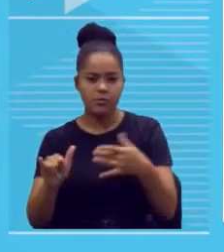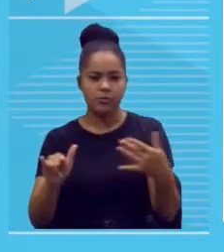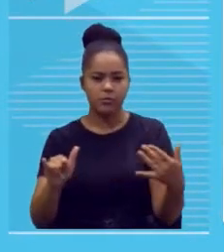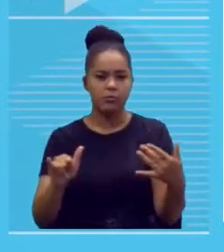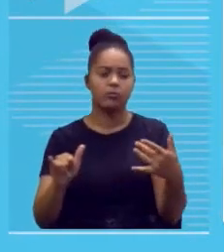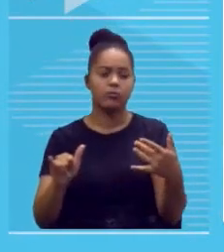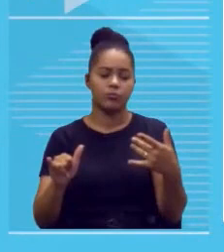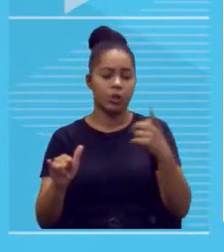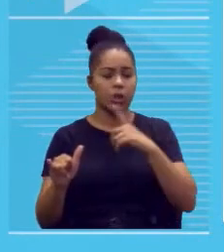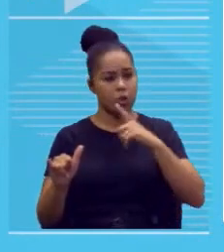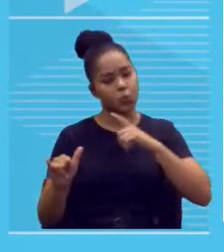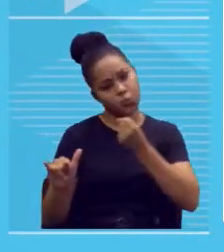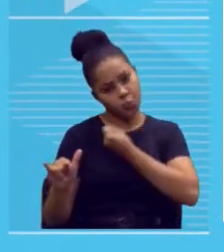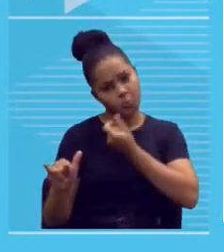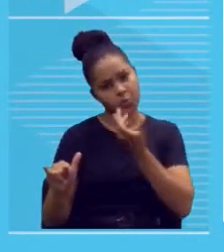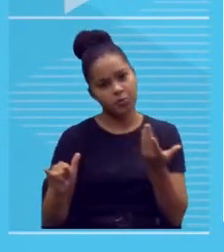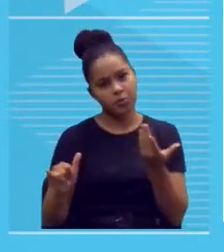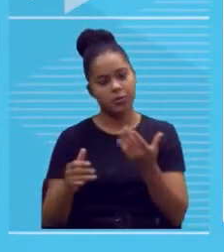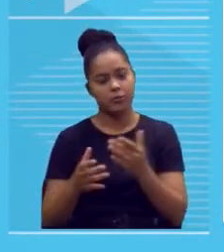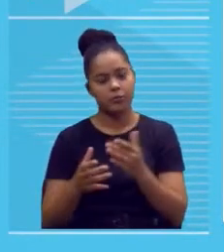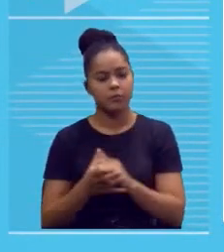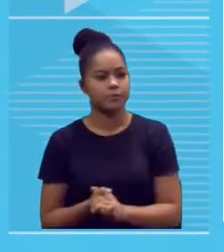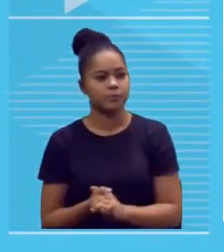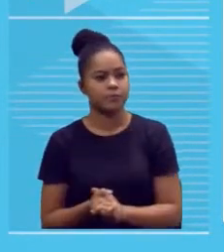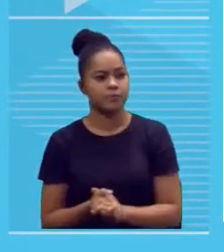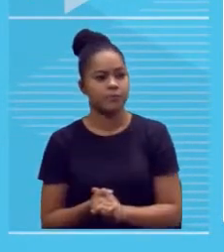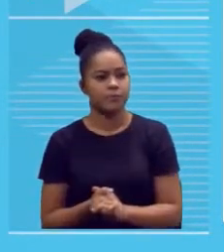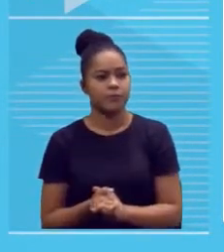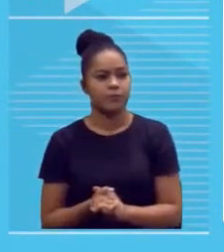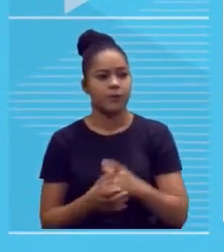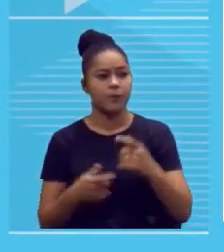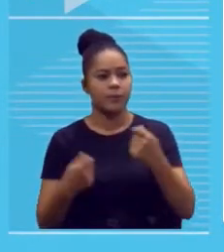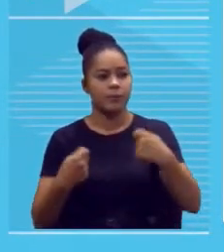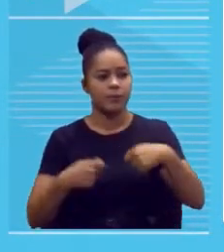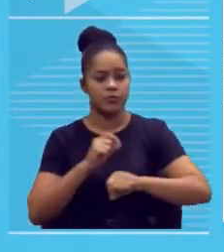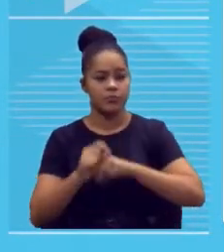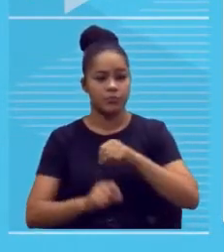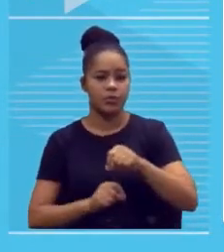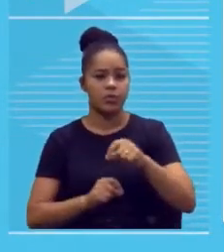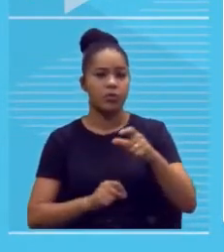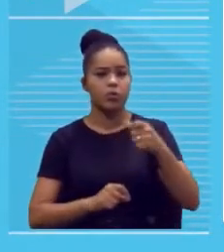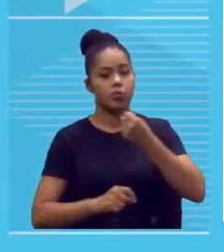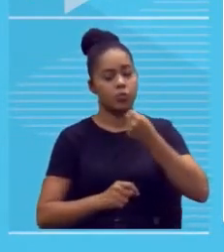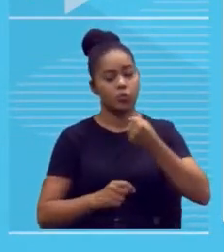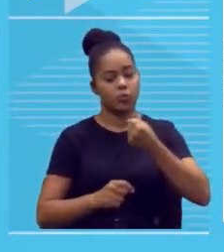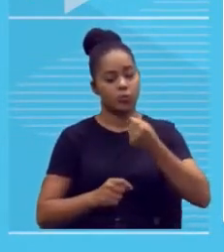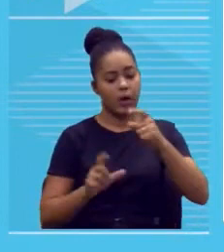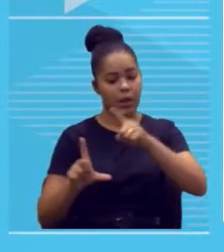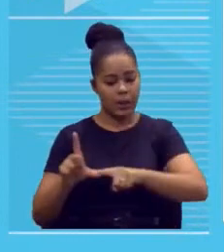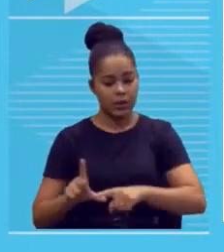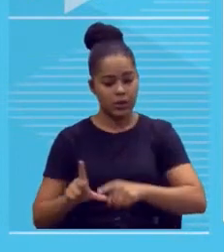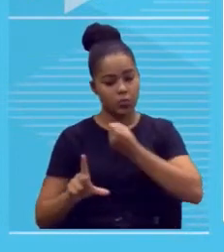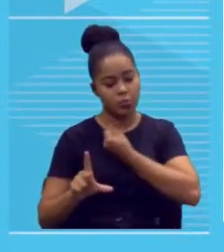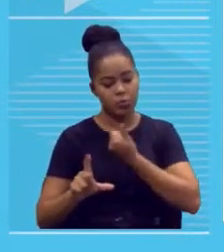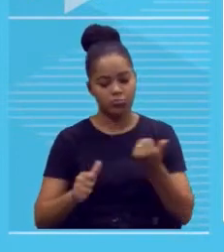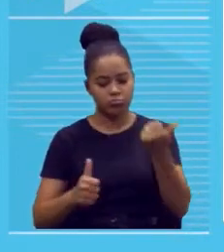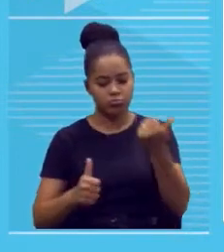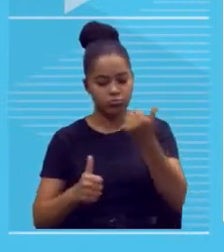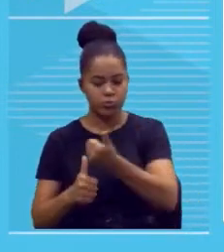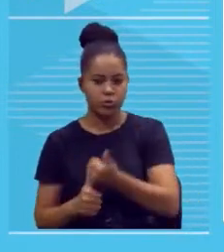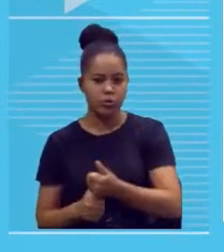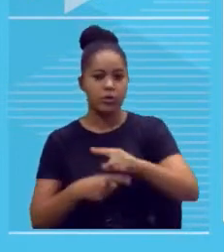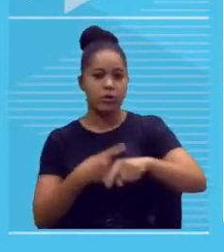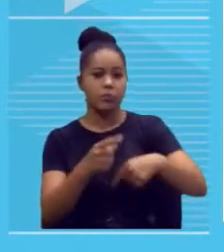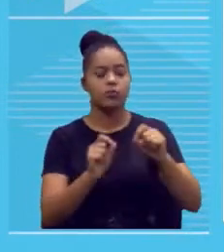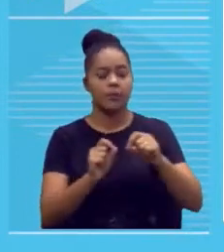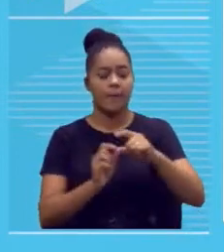teu plano cartesiano, e o teu trabalho é só subtrair esses valores, queridos. Para quê? Para que a gente